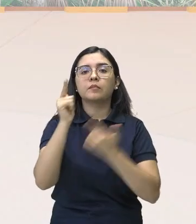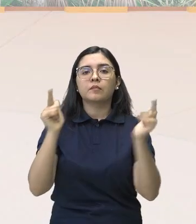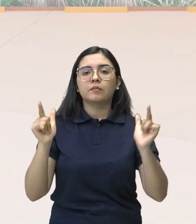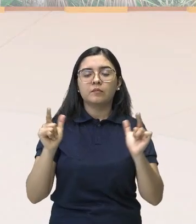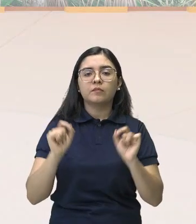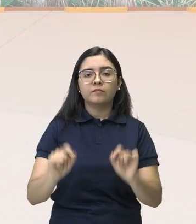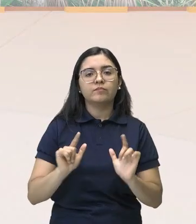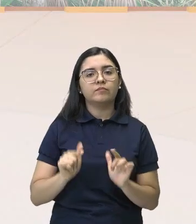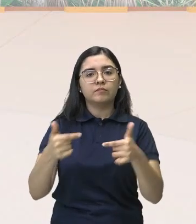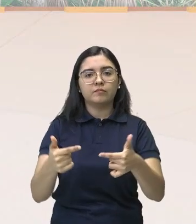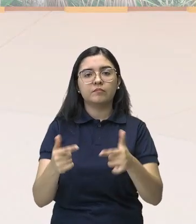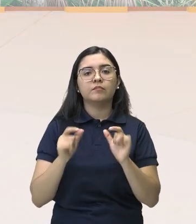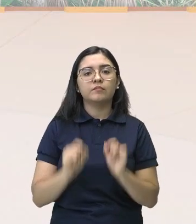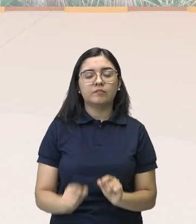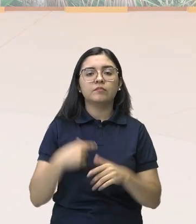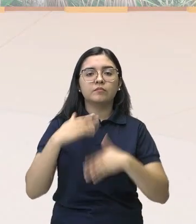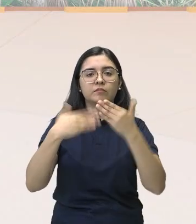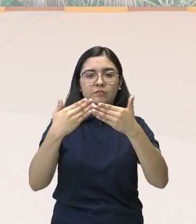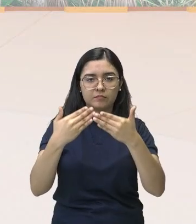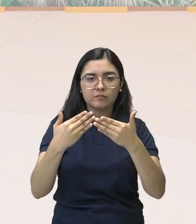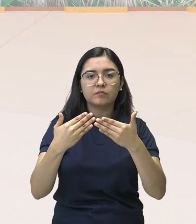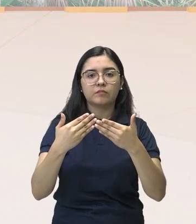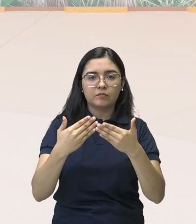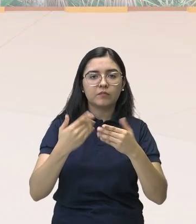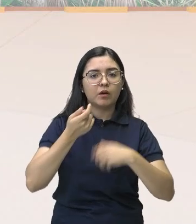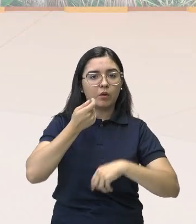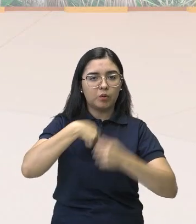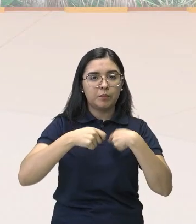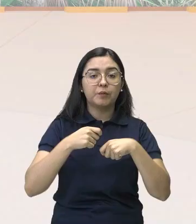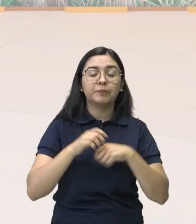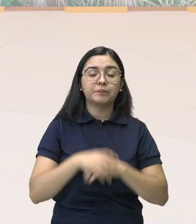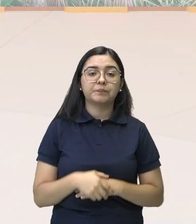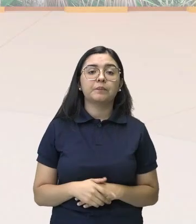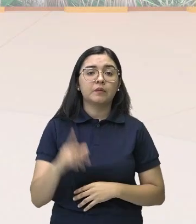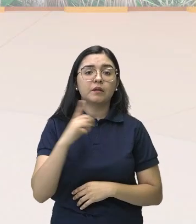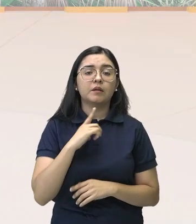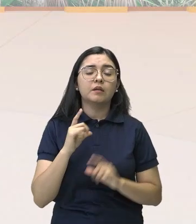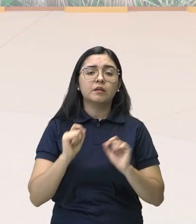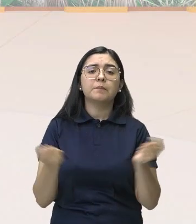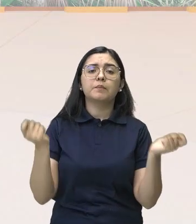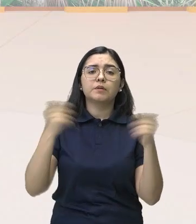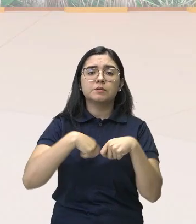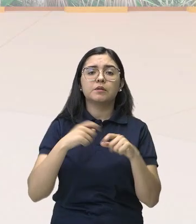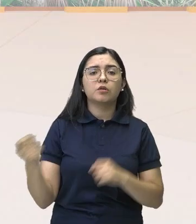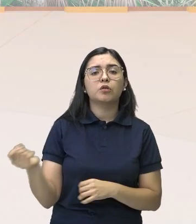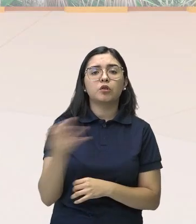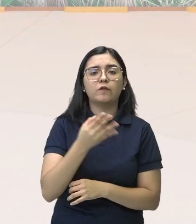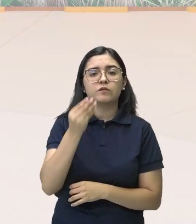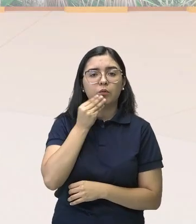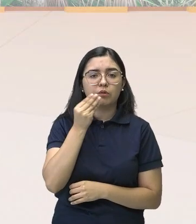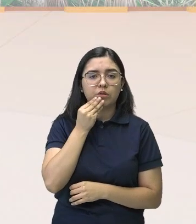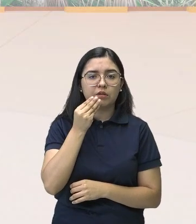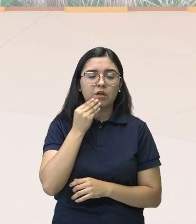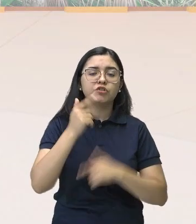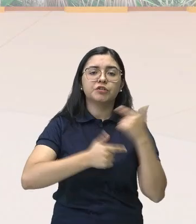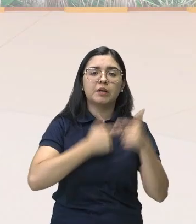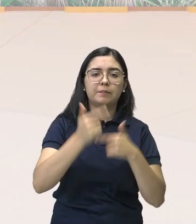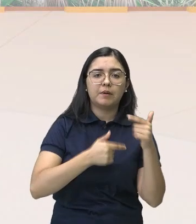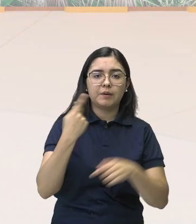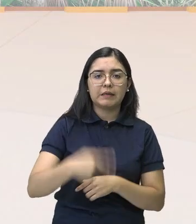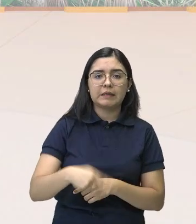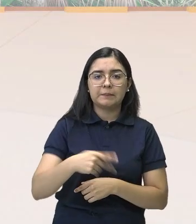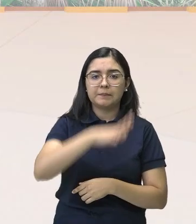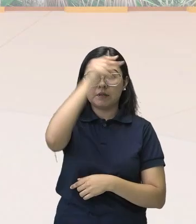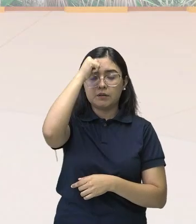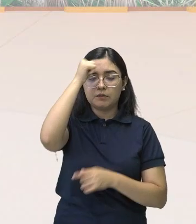outras iniciativas de desenvolvimento econômico, tem criado, gente, novas oportunidades de emprego.